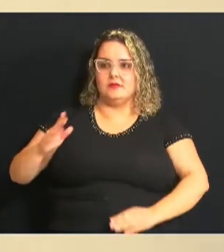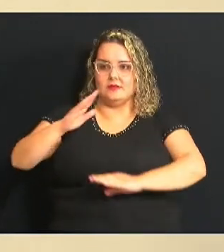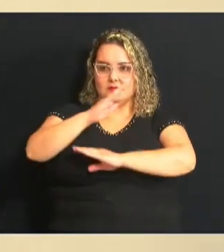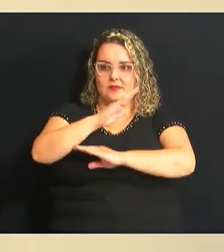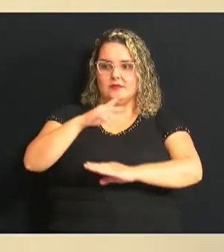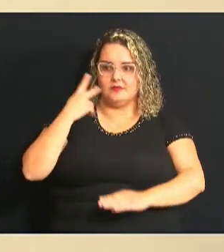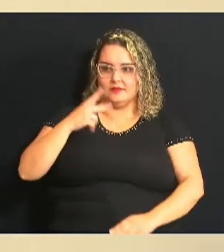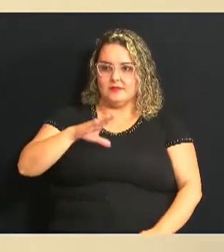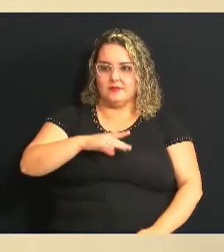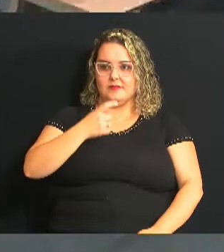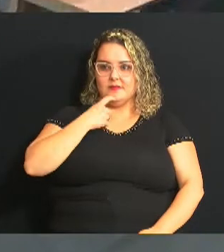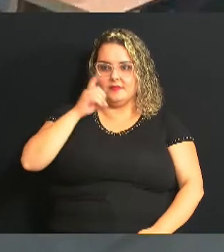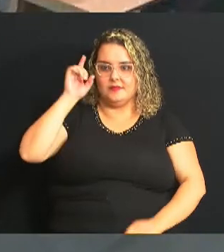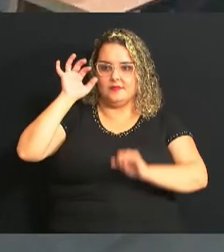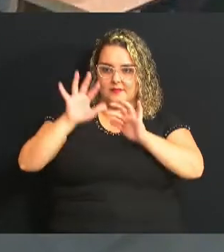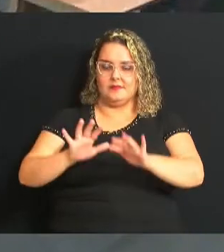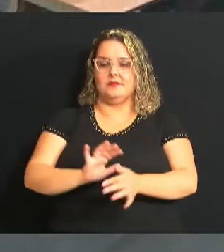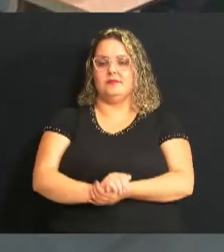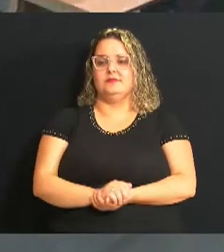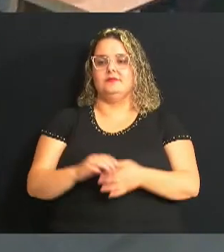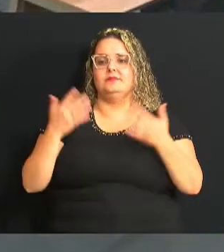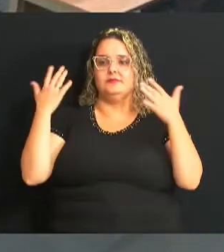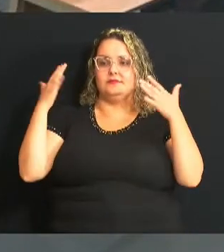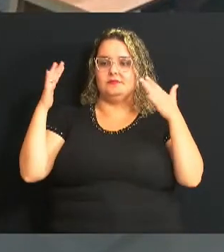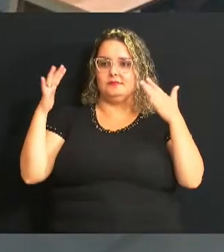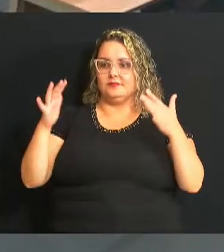aqui de Campinas. Deus abençoe.